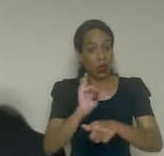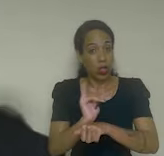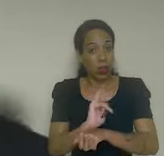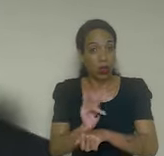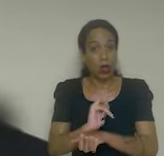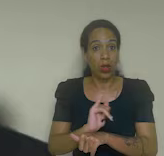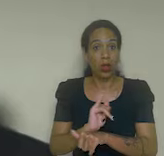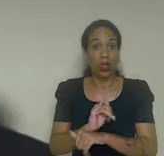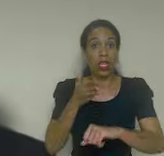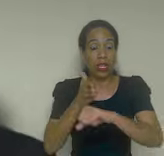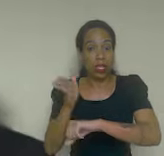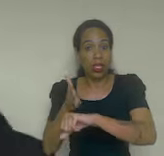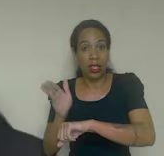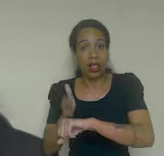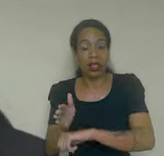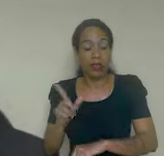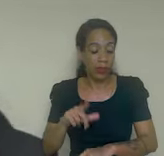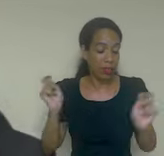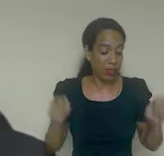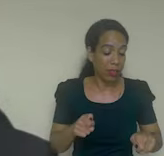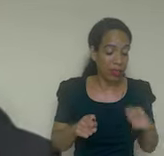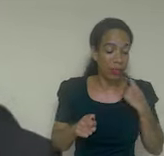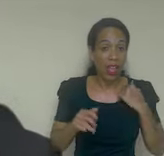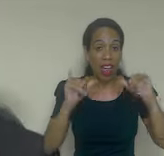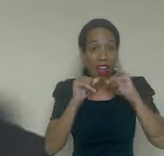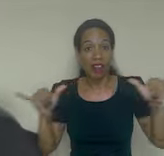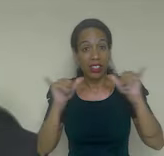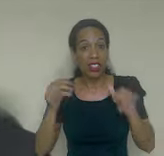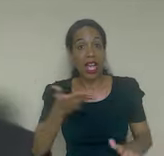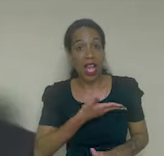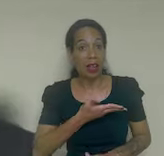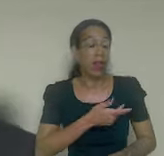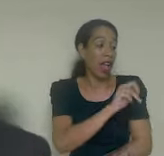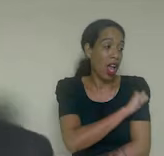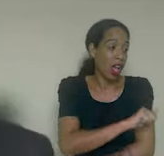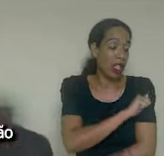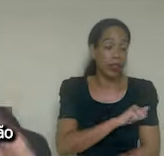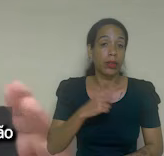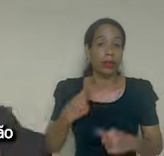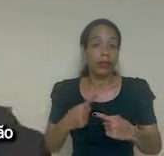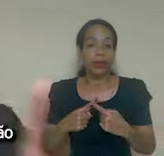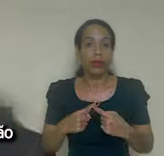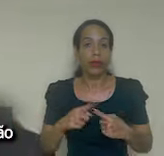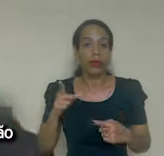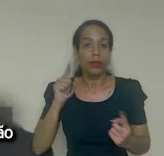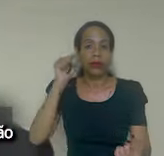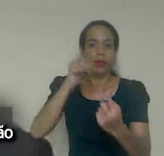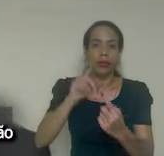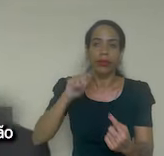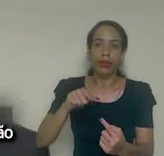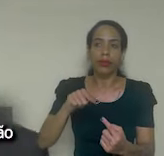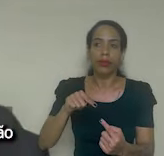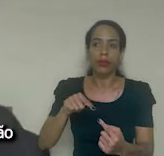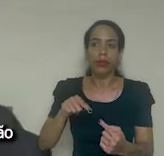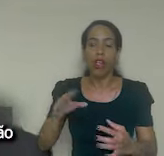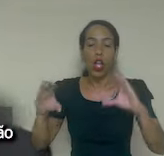canal do YouTube para acesso. Vocês, inclusive, podem divulgar para os seus alunos, para todos, porque a gente tem ali o objetivo justamente de ser